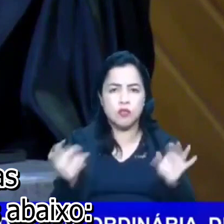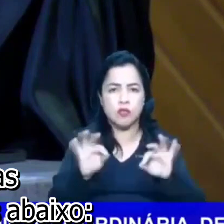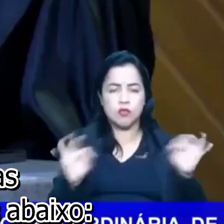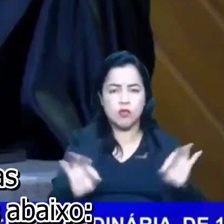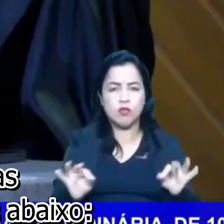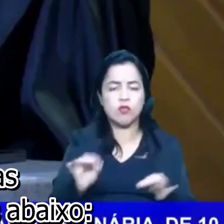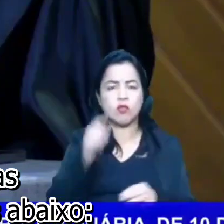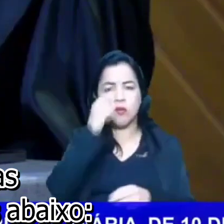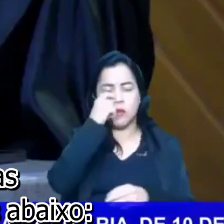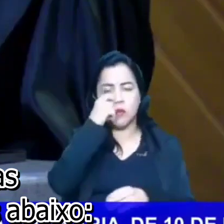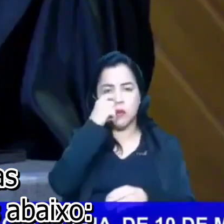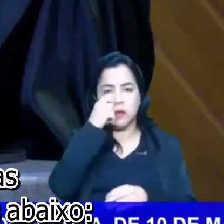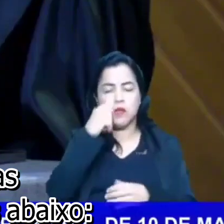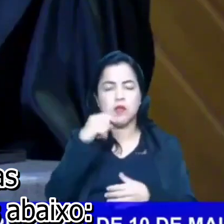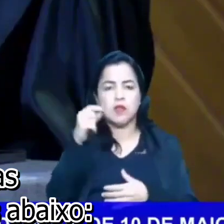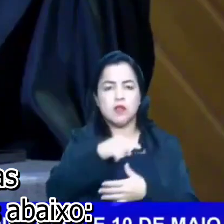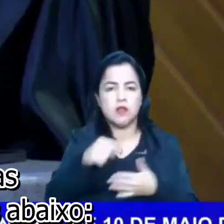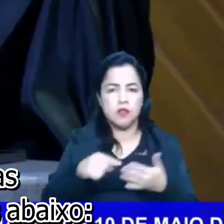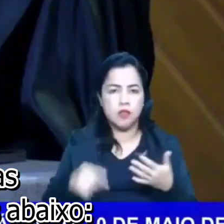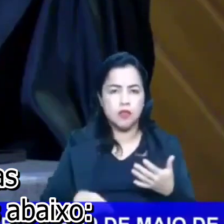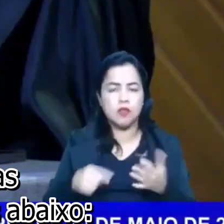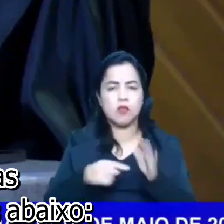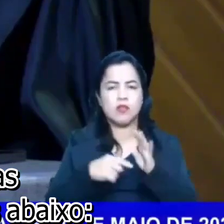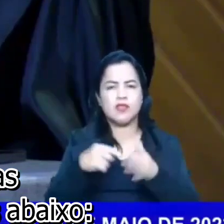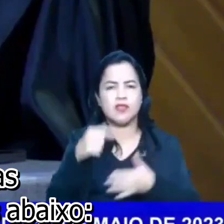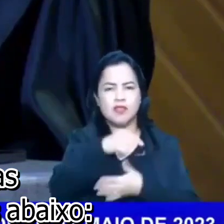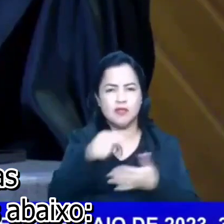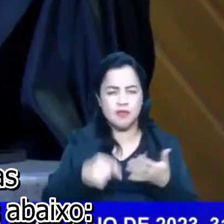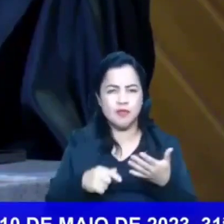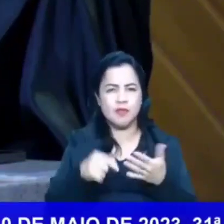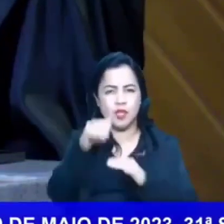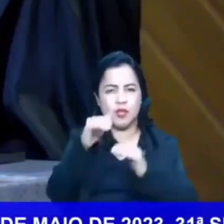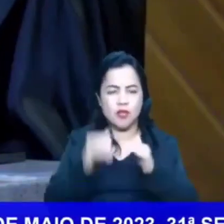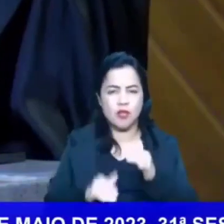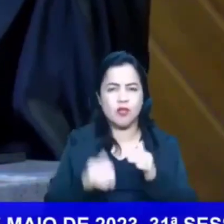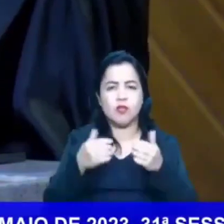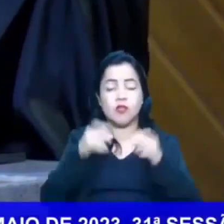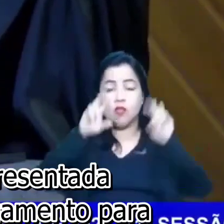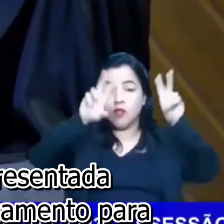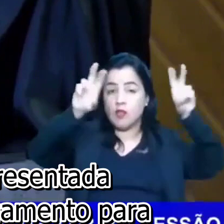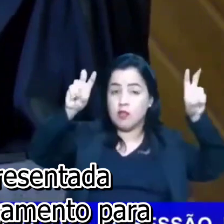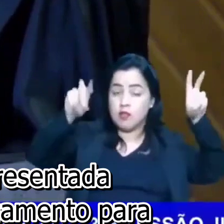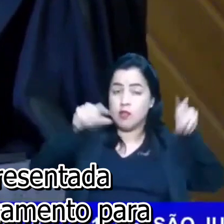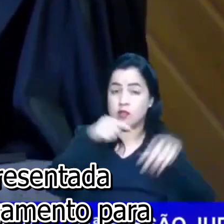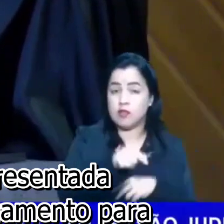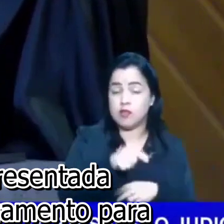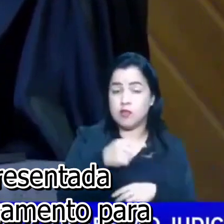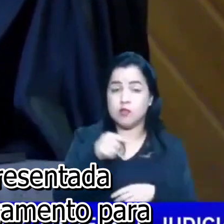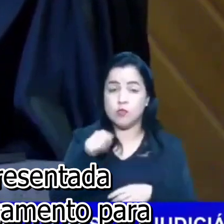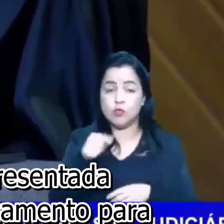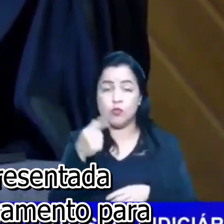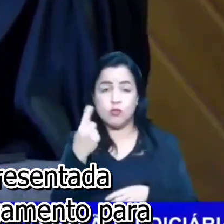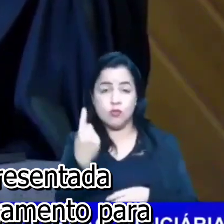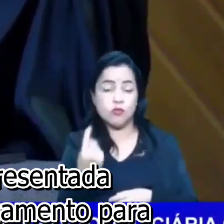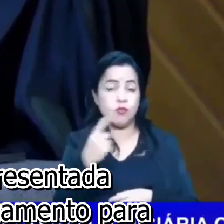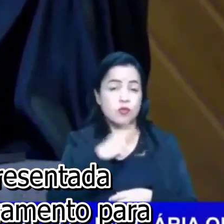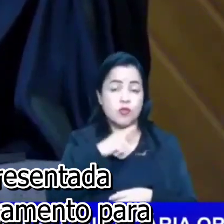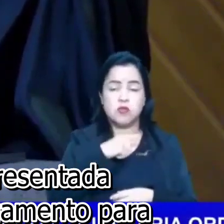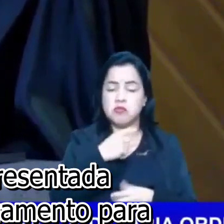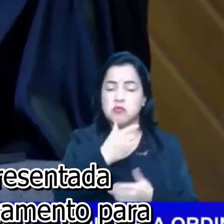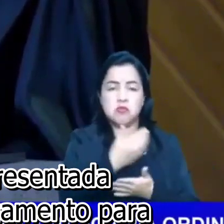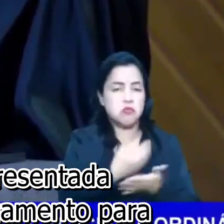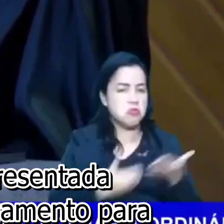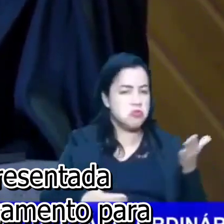as irregularidades apontadas que transcrevemos abaixo. Abre aspas, 7.1, não foi apresentado